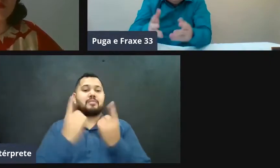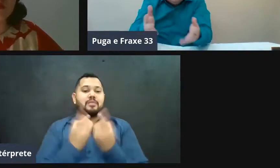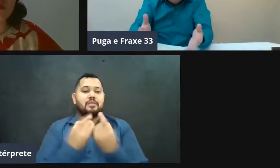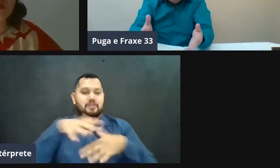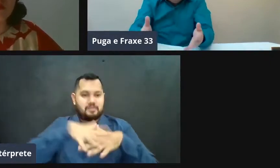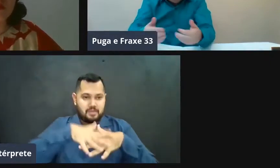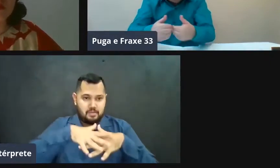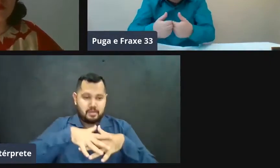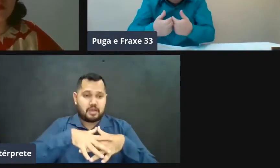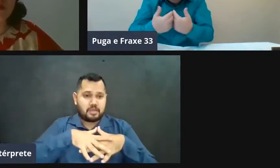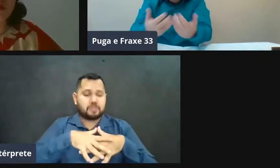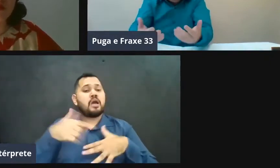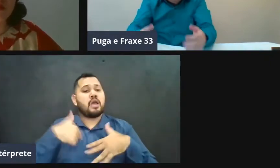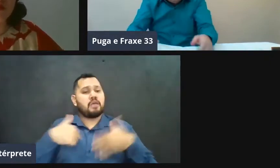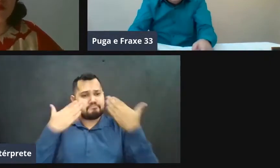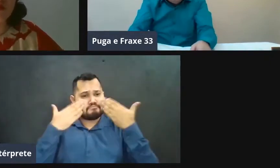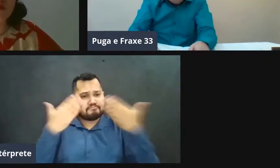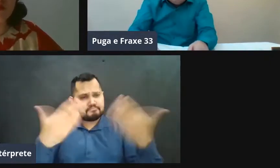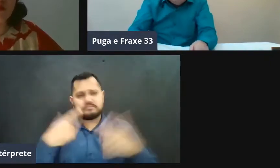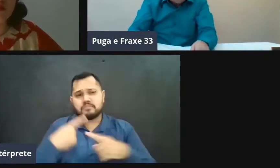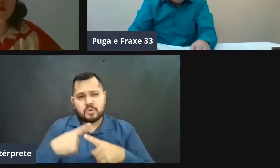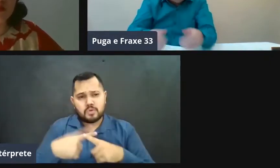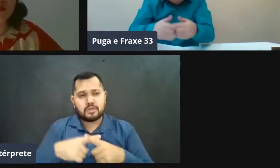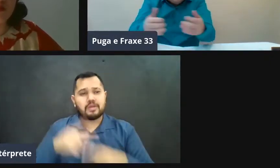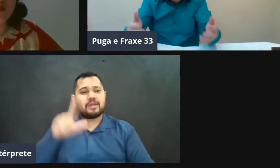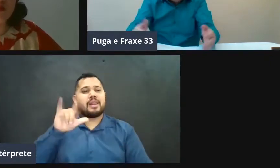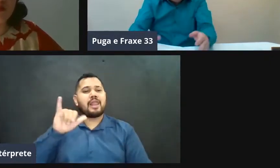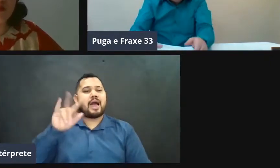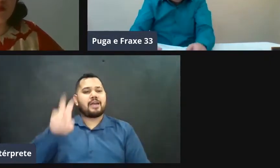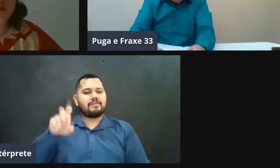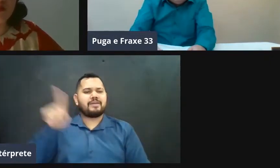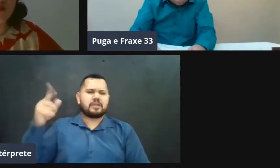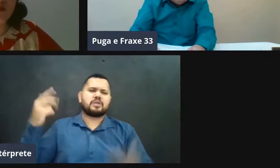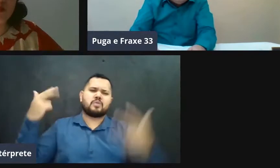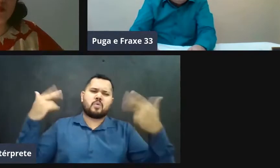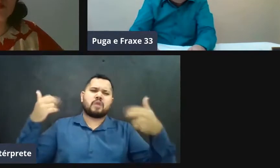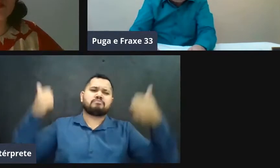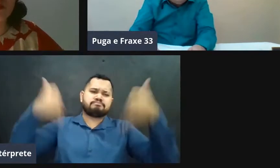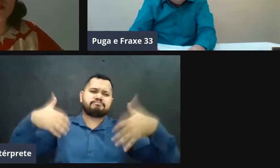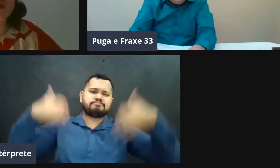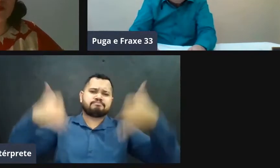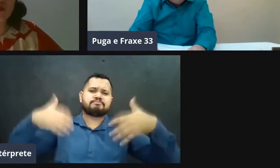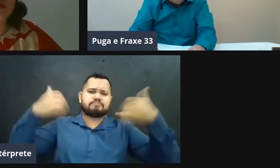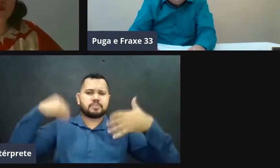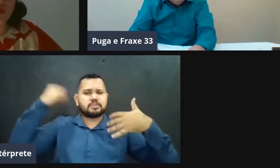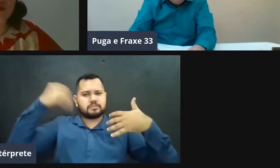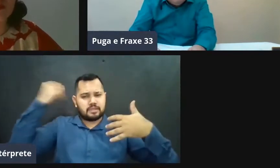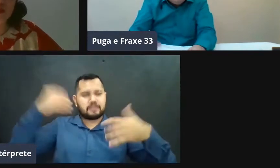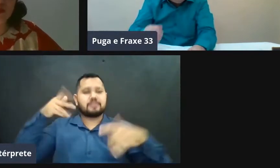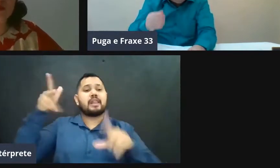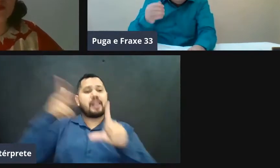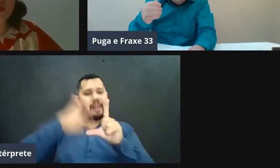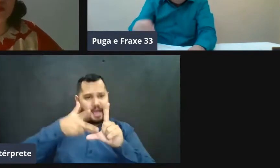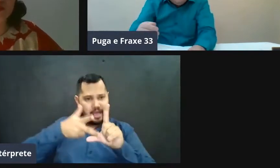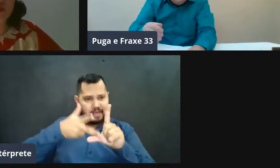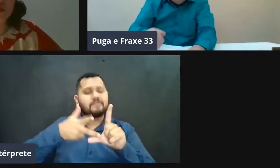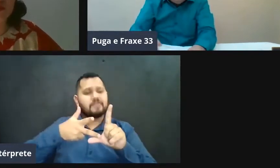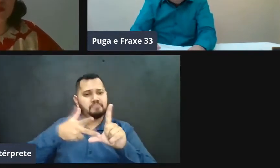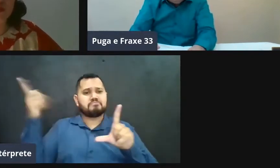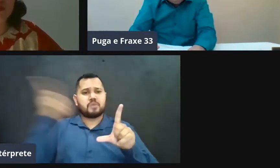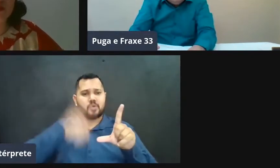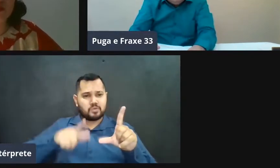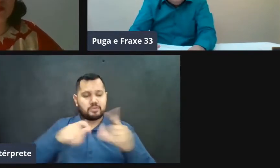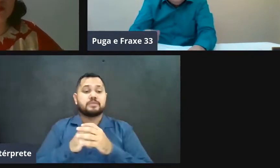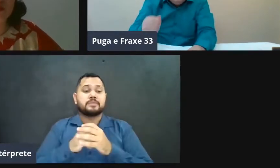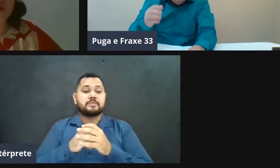e eu estou aqui dizendo porque ele, na live conosco, colocou essa experiência e autorizou que nós comentássemos. Então, a experiência